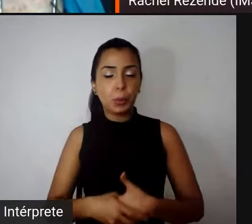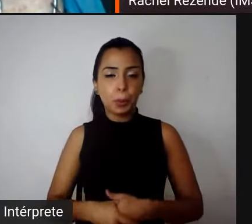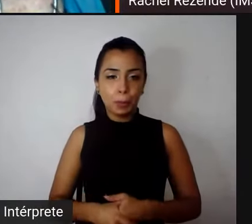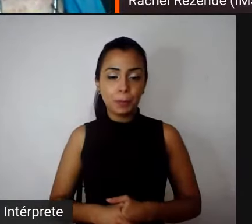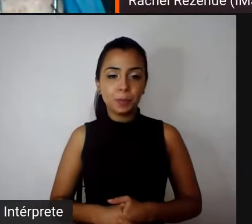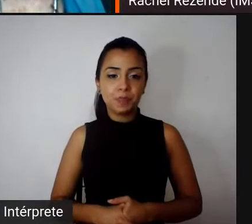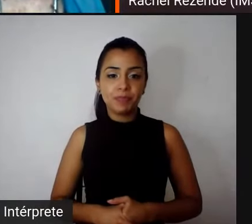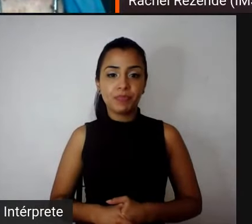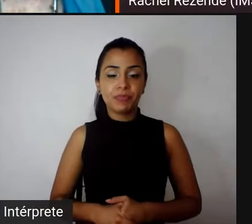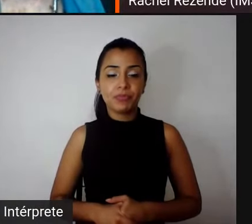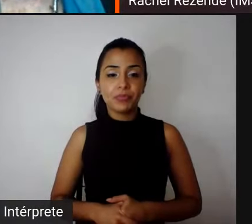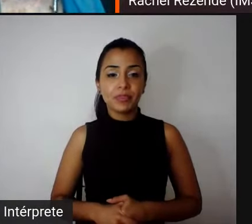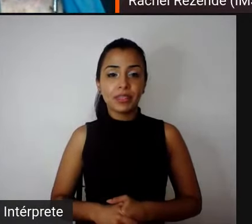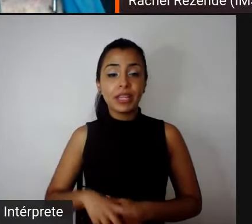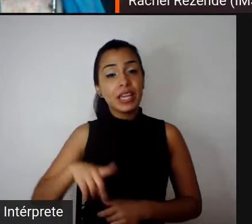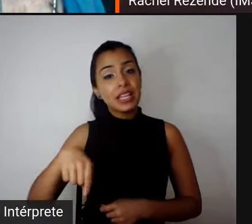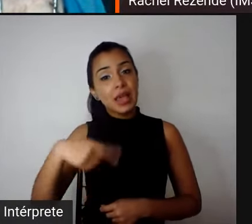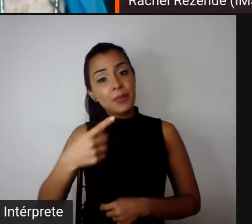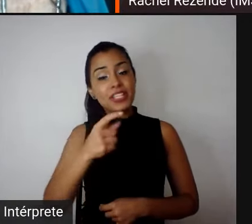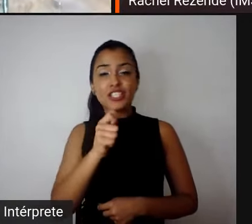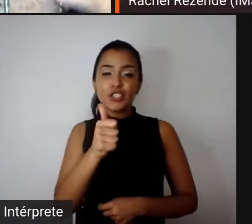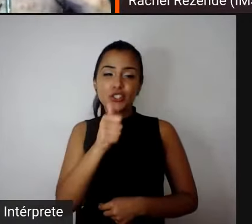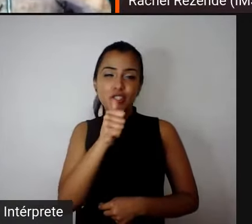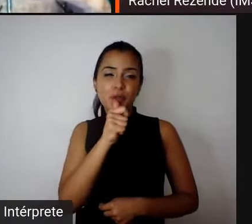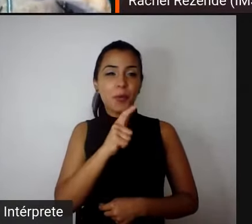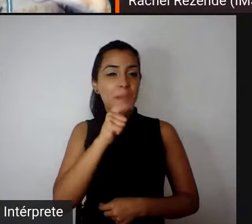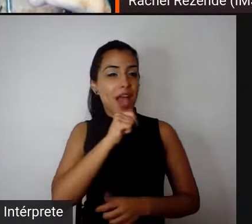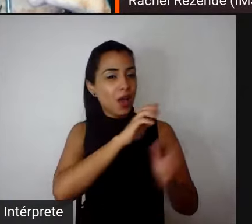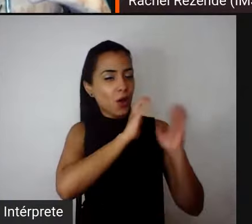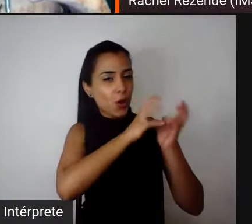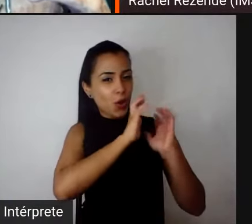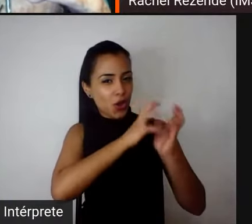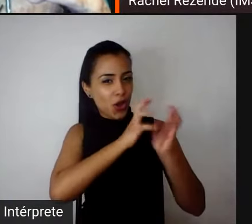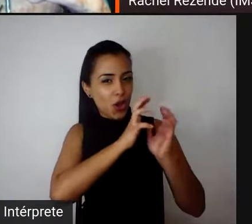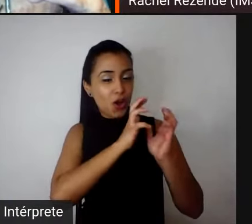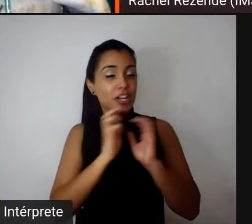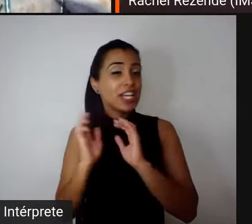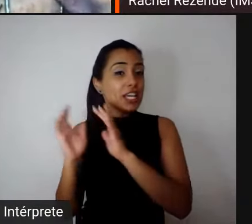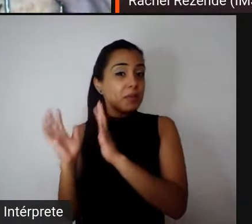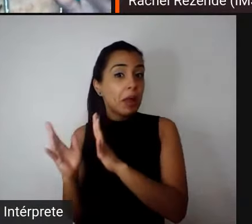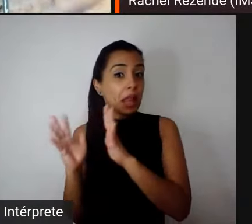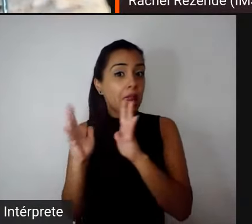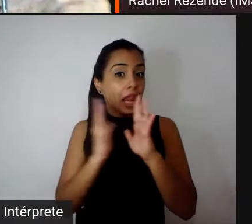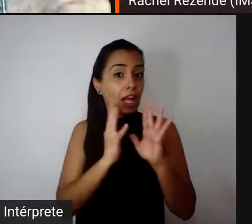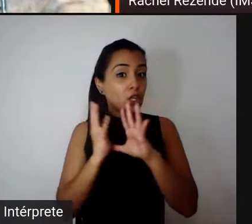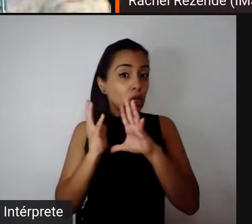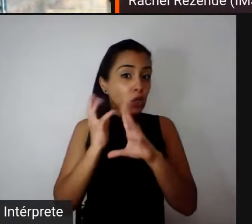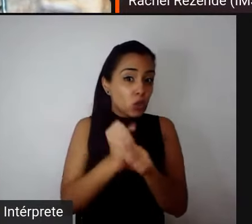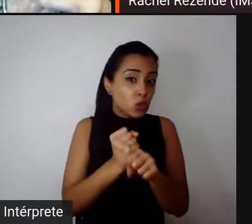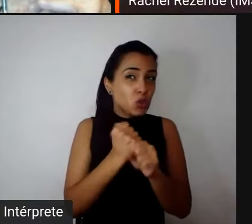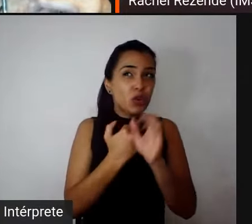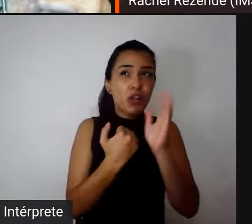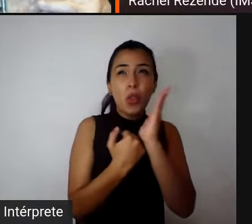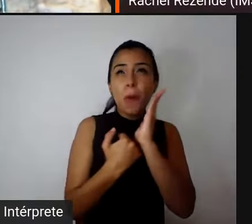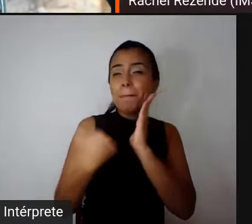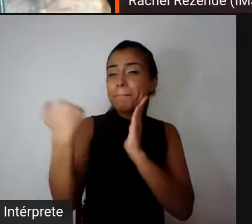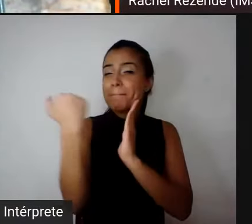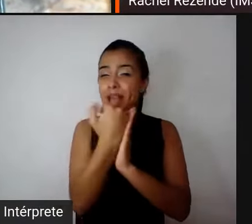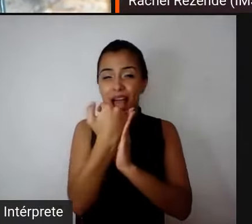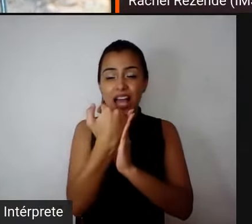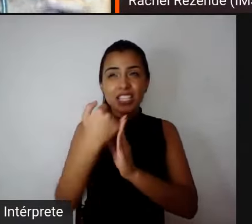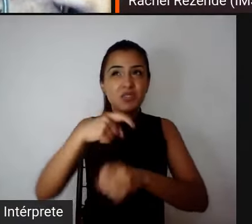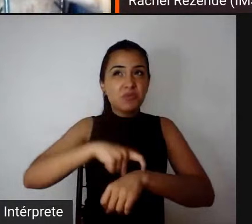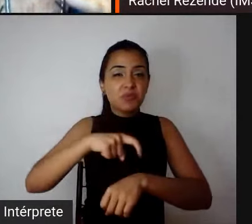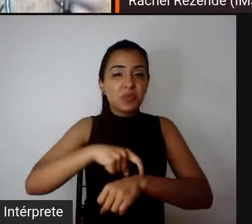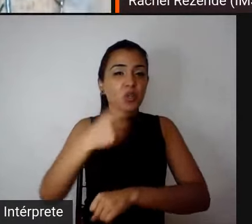foi tomar água de coco e tudo isso levou o máximo de 12